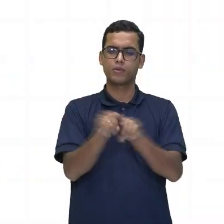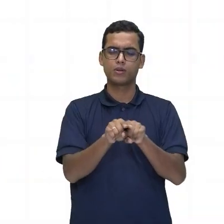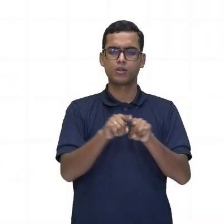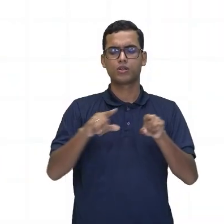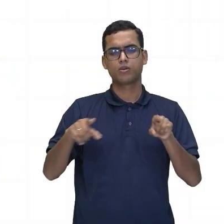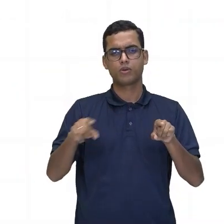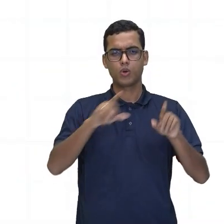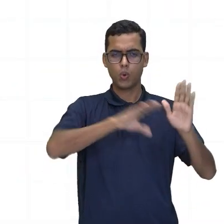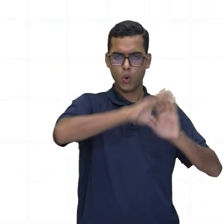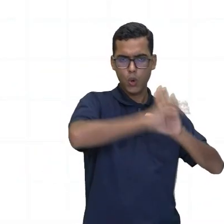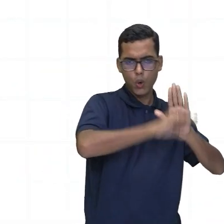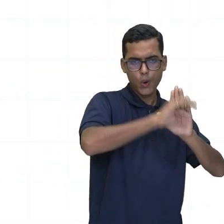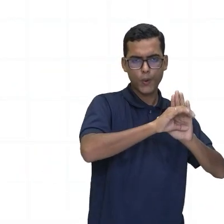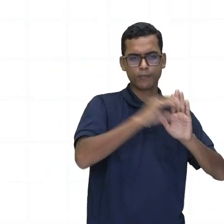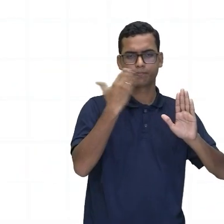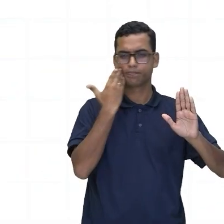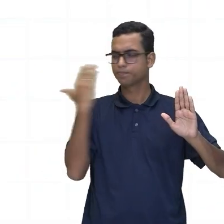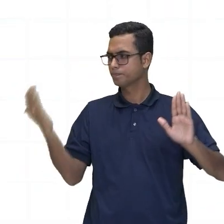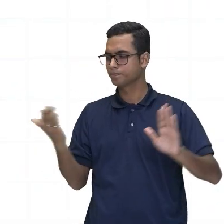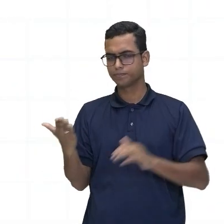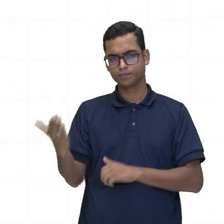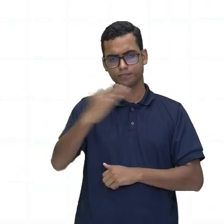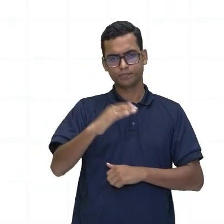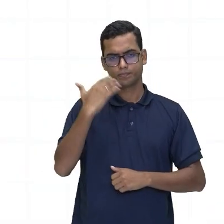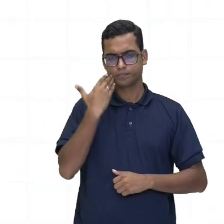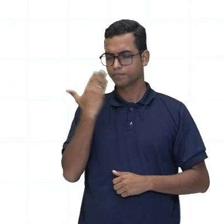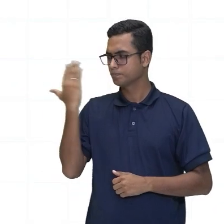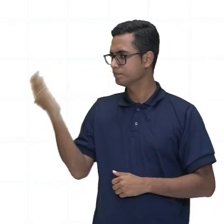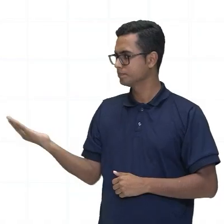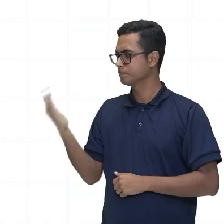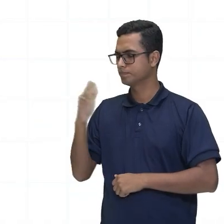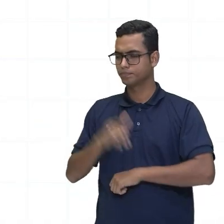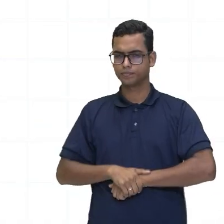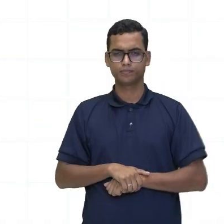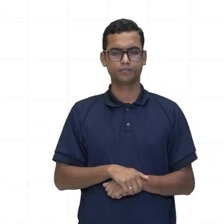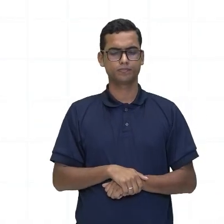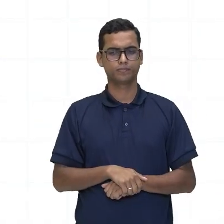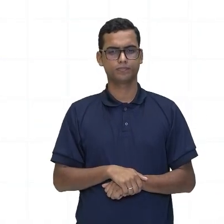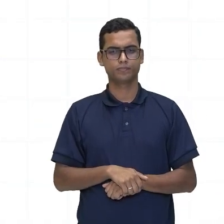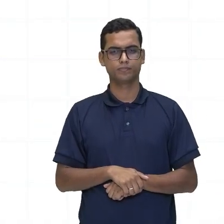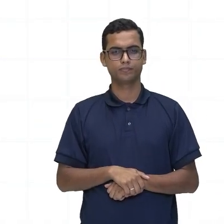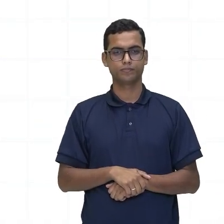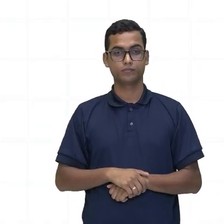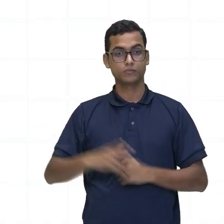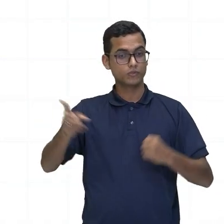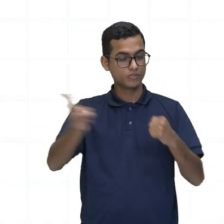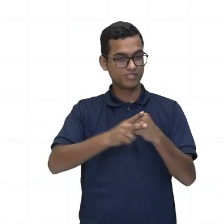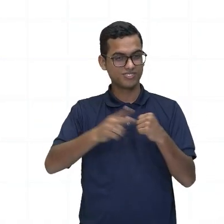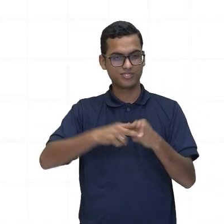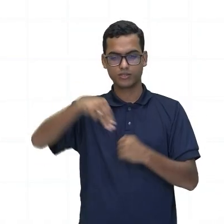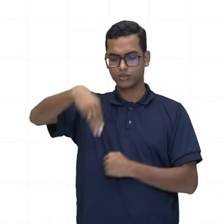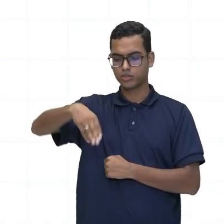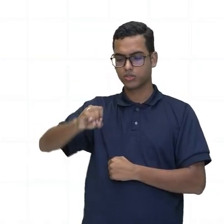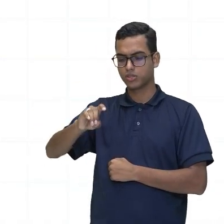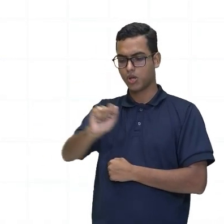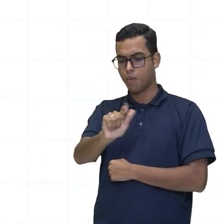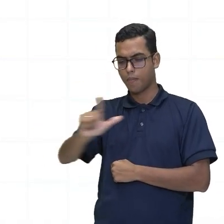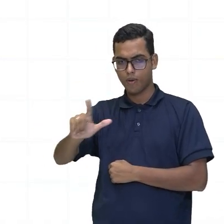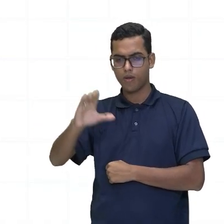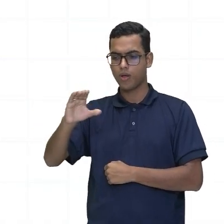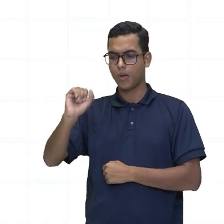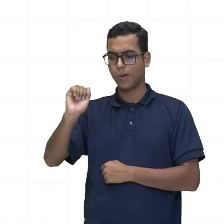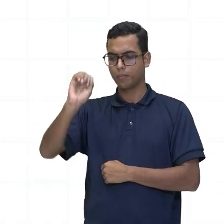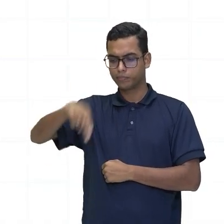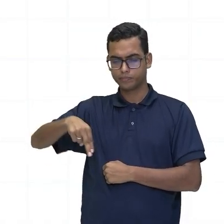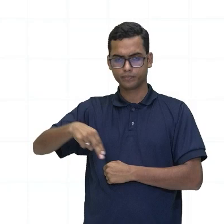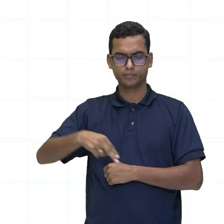só. Então, to express a possibility in general. O verbo modal can para expressar possibilidade em